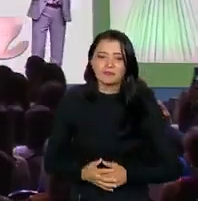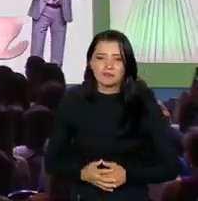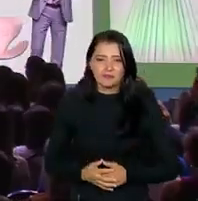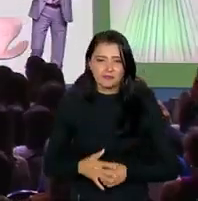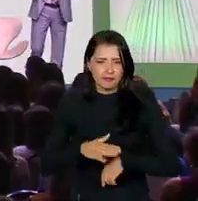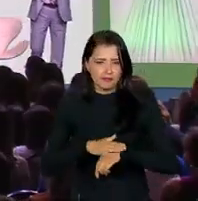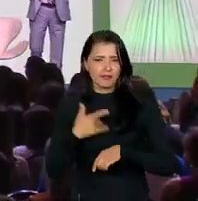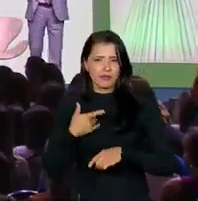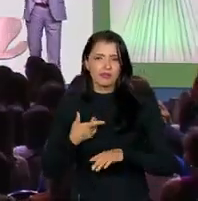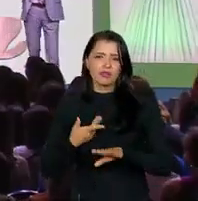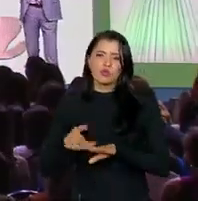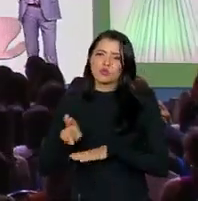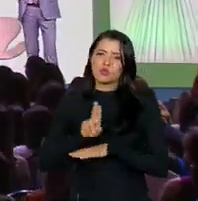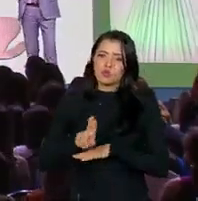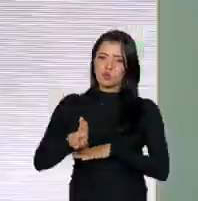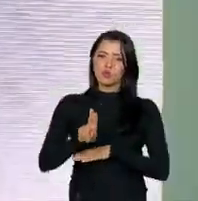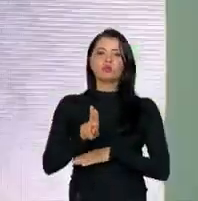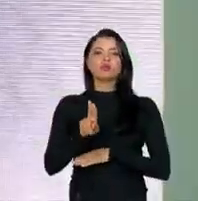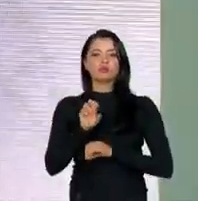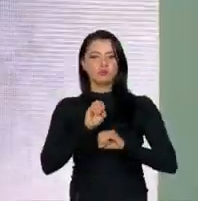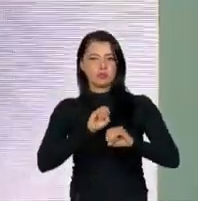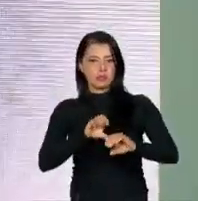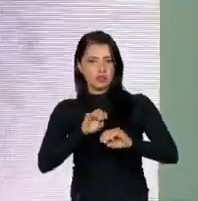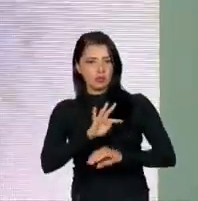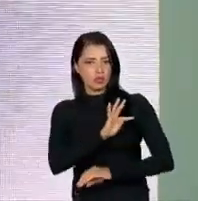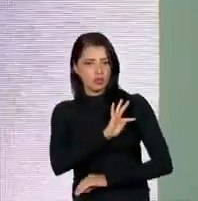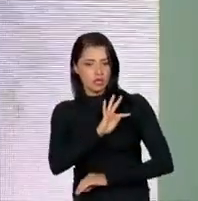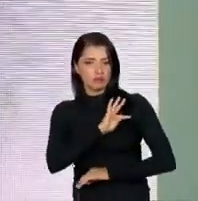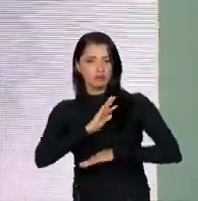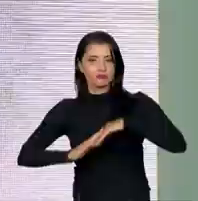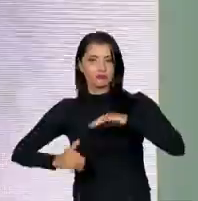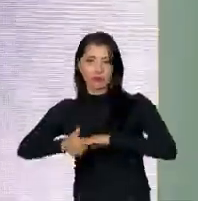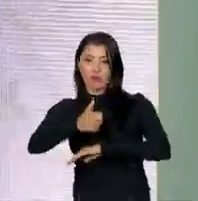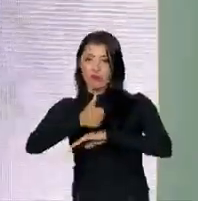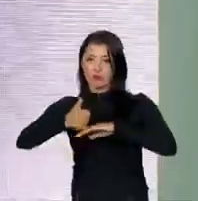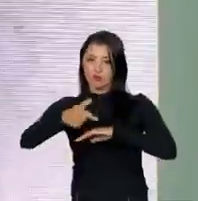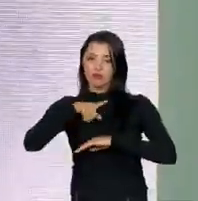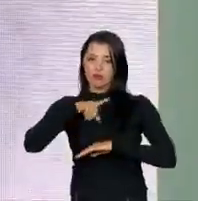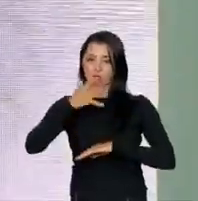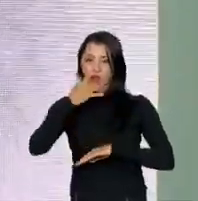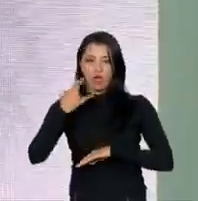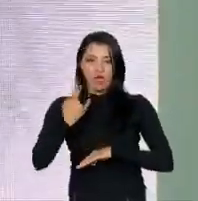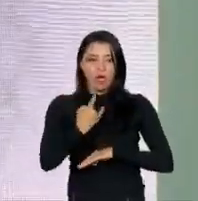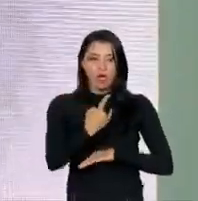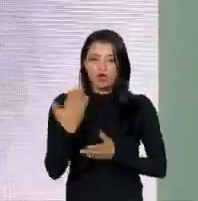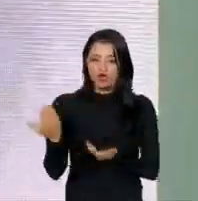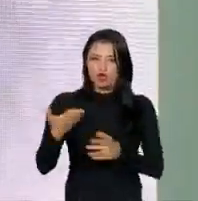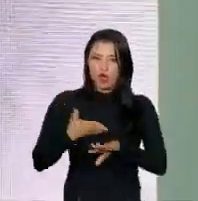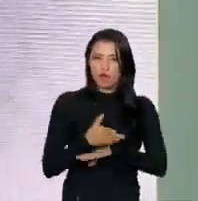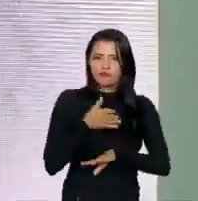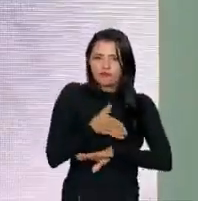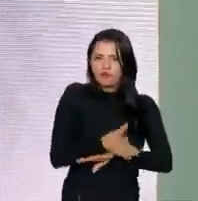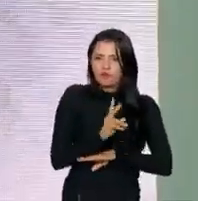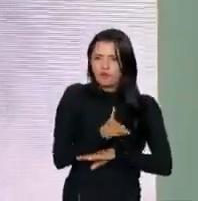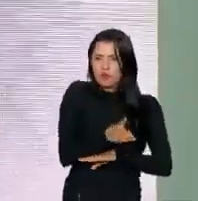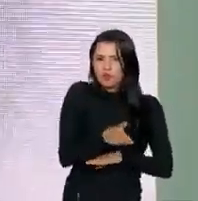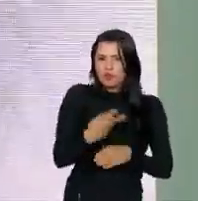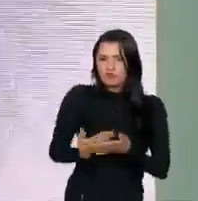quando a gente implementa o ensino técnico profissionalizante, a gente atrai mais o jovem, garante a permanência dele mais na